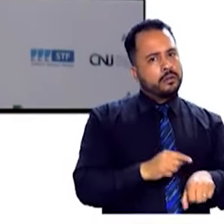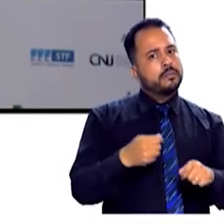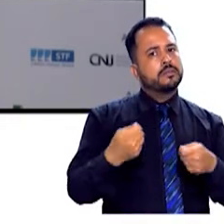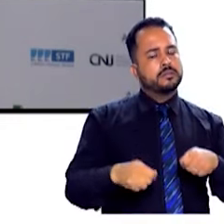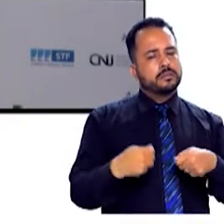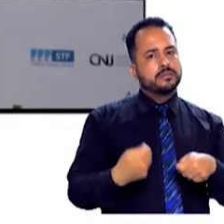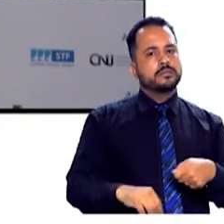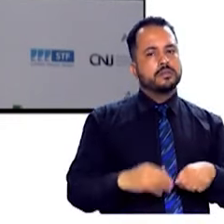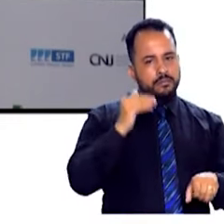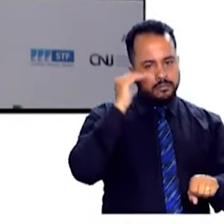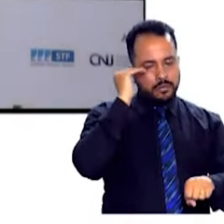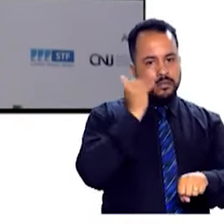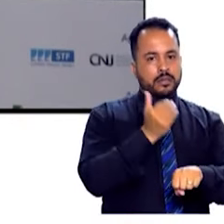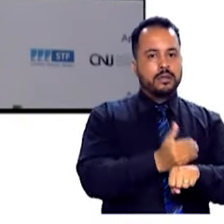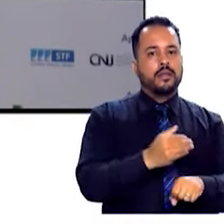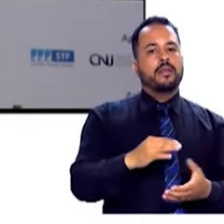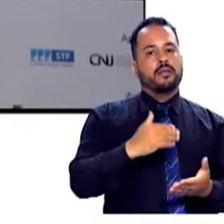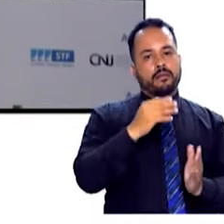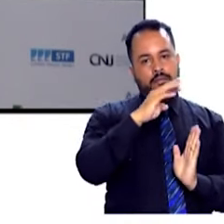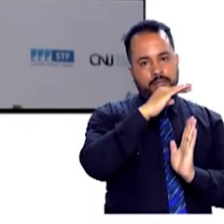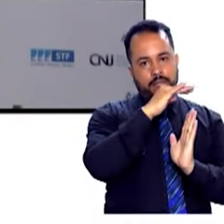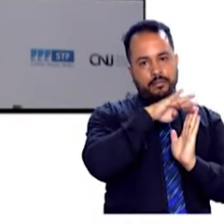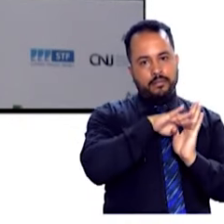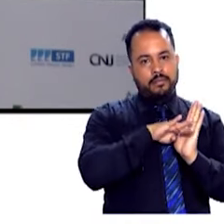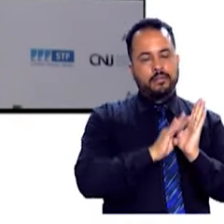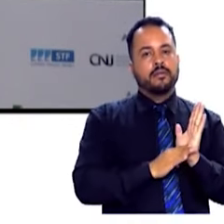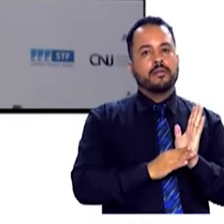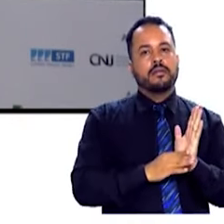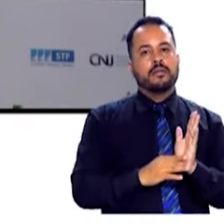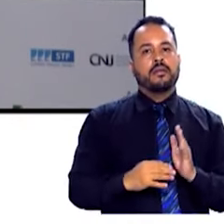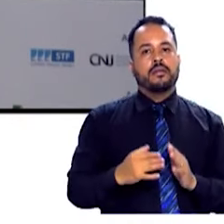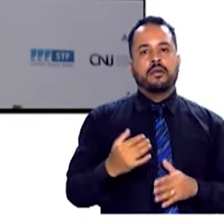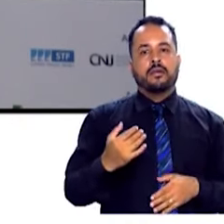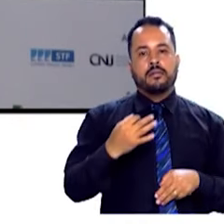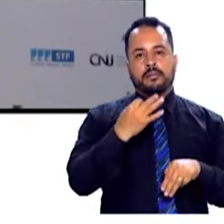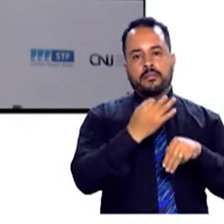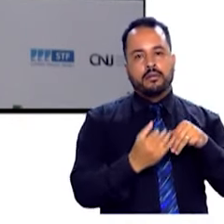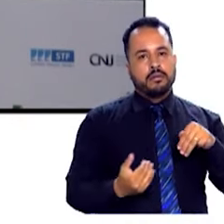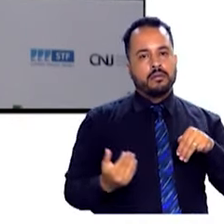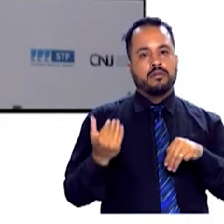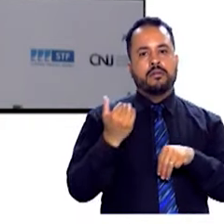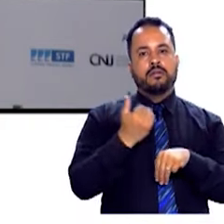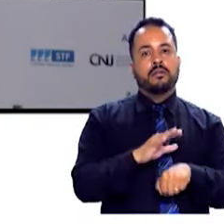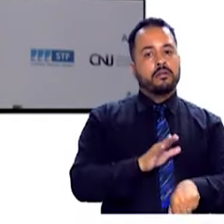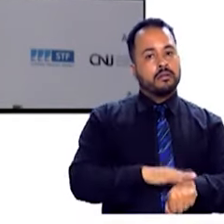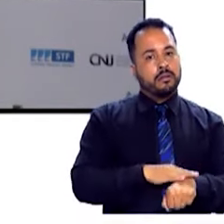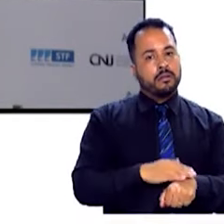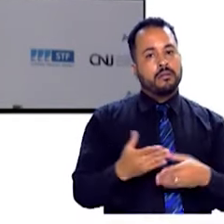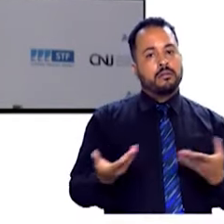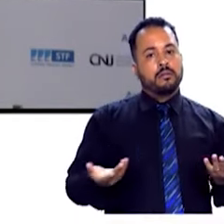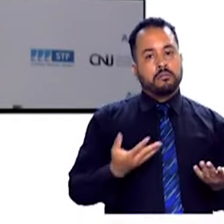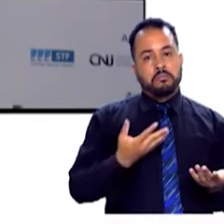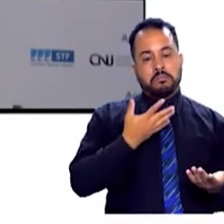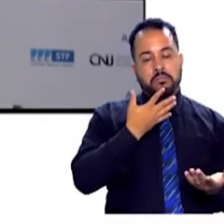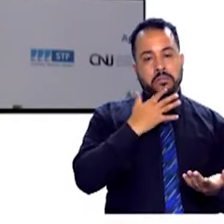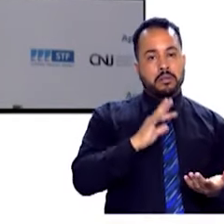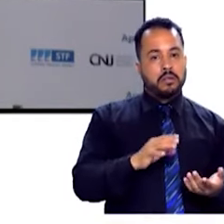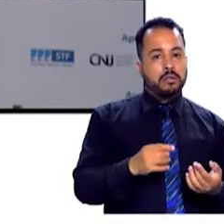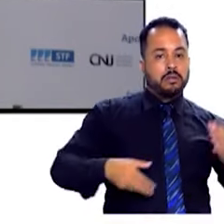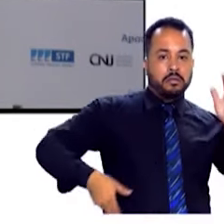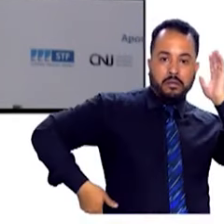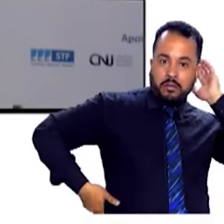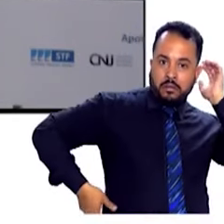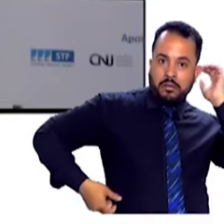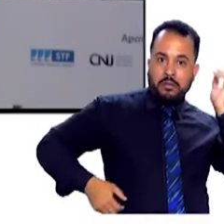e uma pauta muito longa e ele disse não Ministro Camp é momento é que você desconhece que o chimpanzés